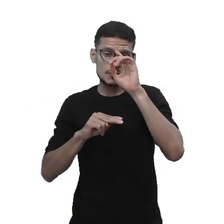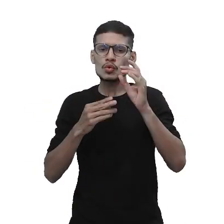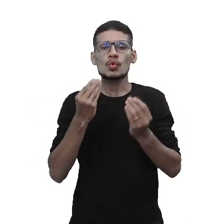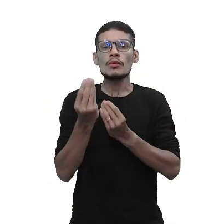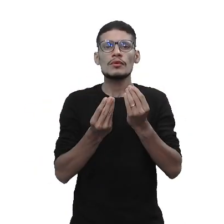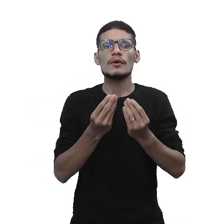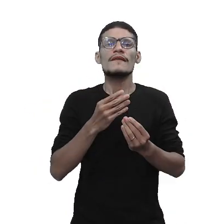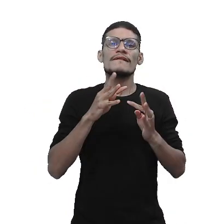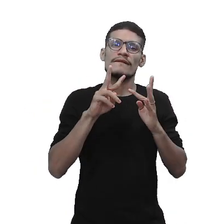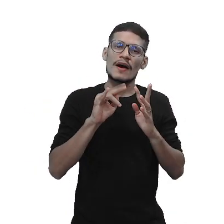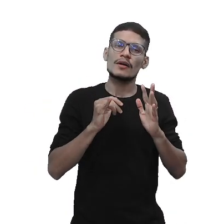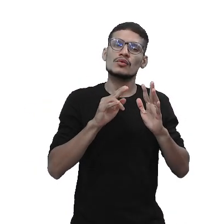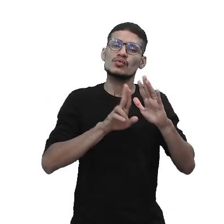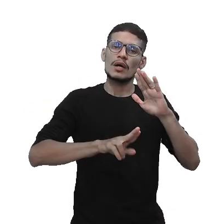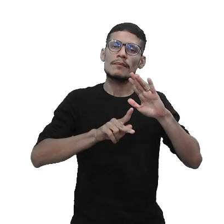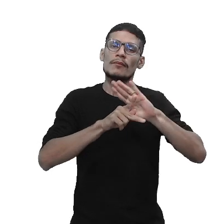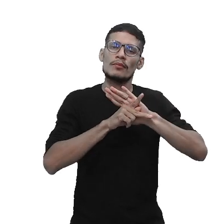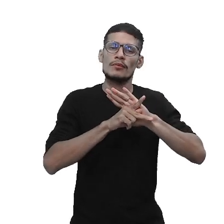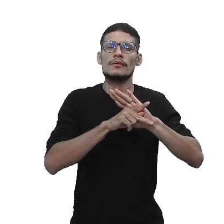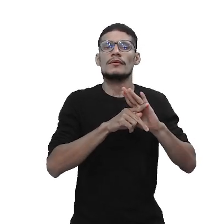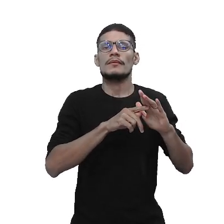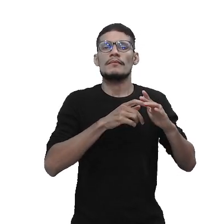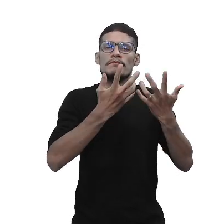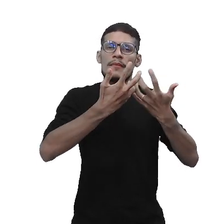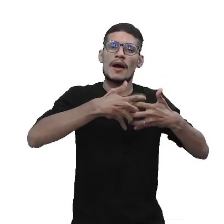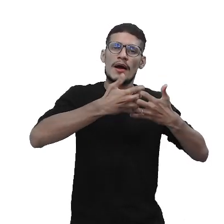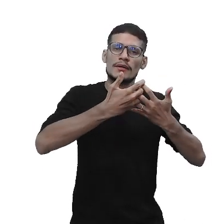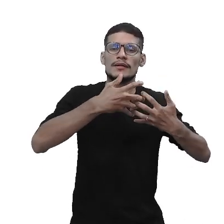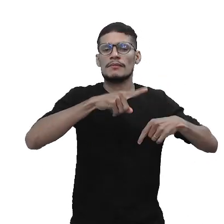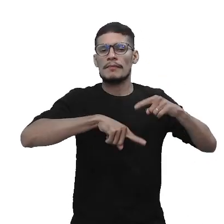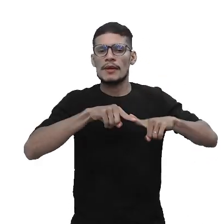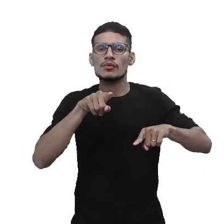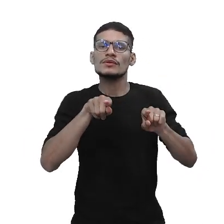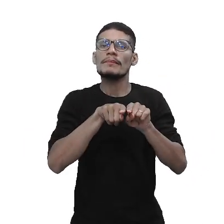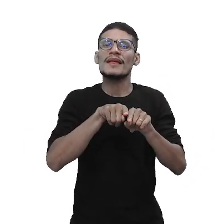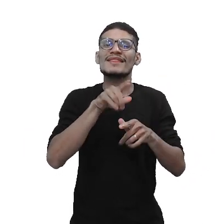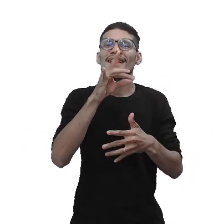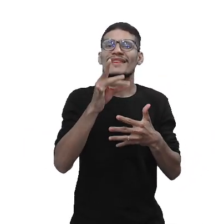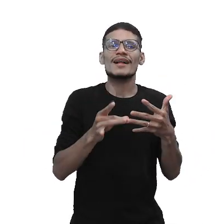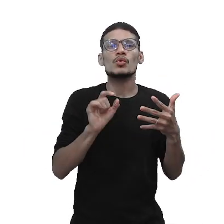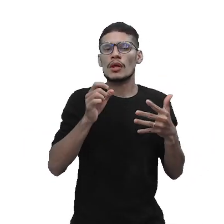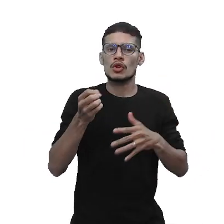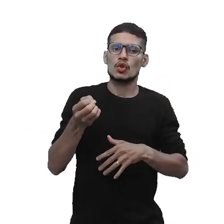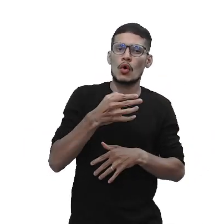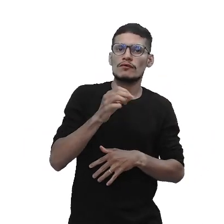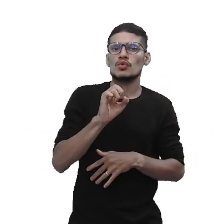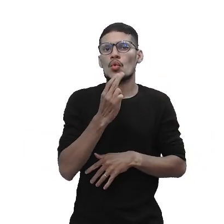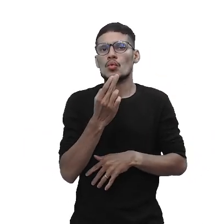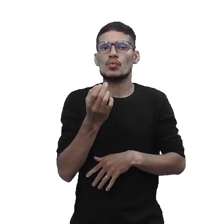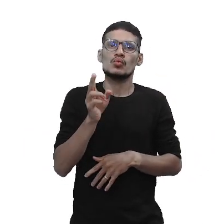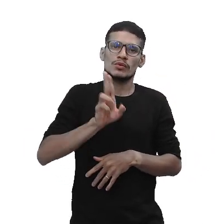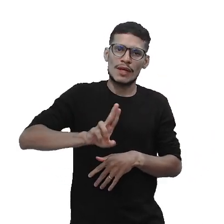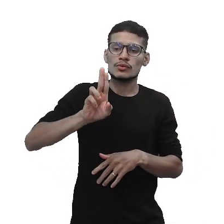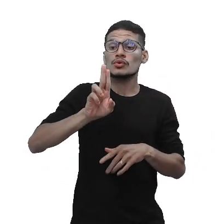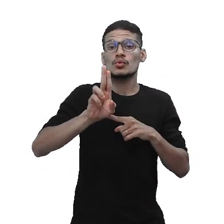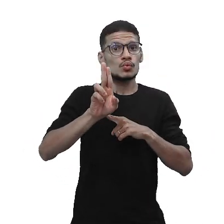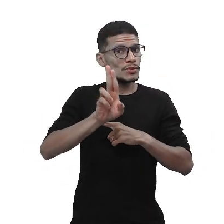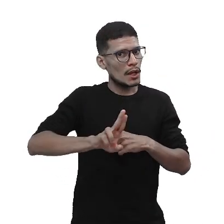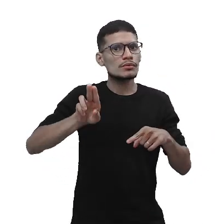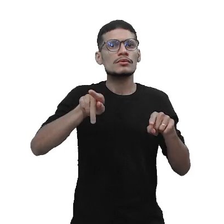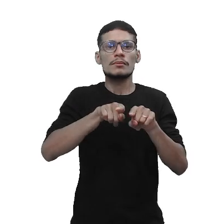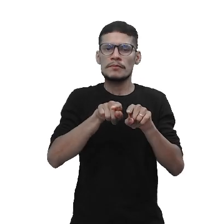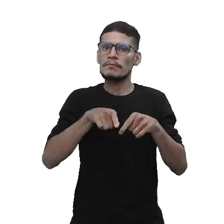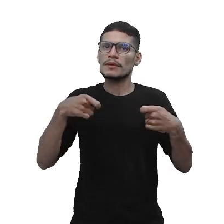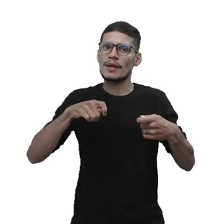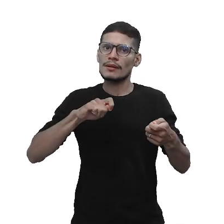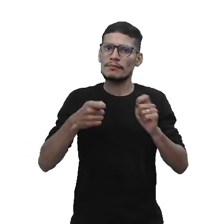vai se aplicar para as máquinas e equipamentos. O detalhe ali que a gente observa novos ou usados, quer dizer, os usados, eles têm que se adequar a